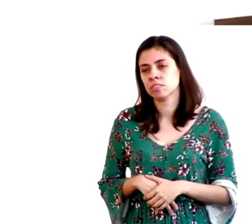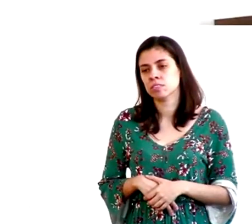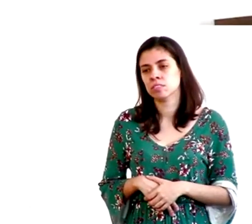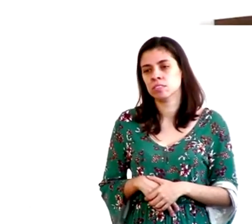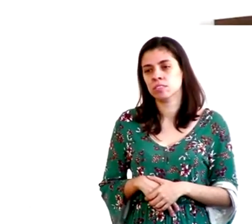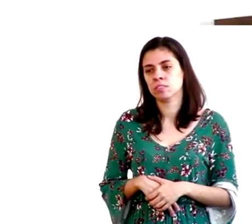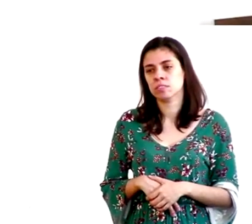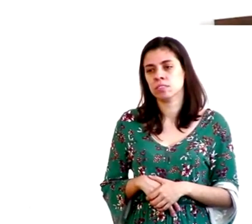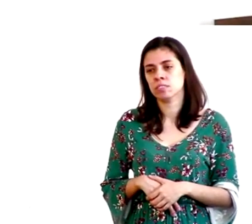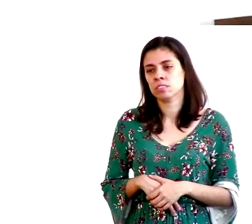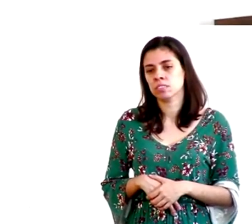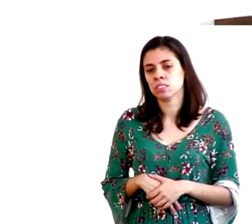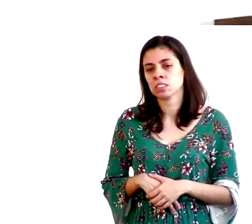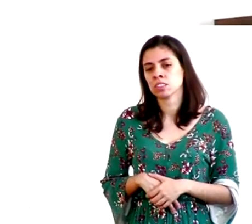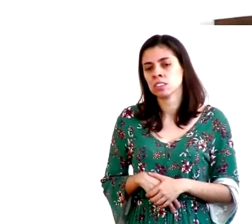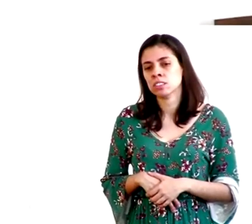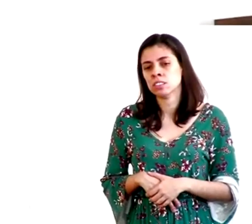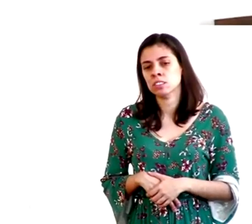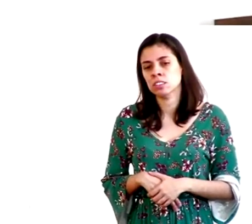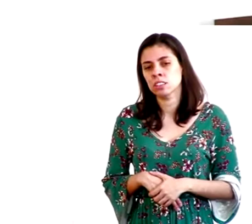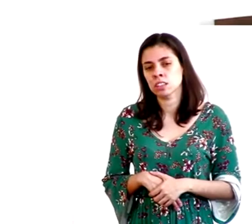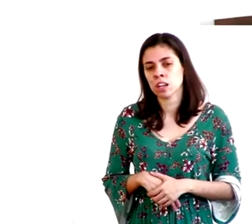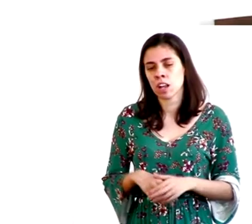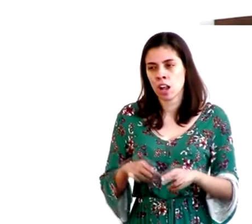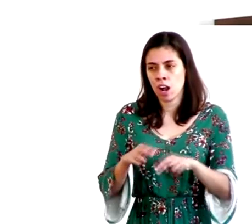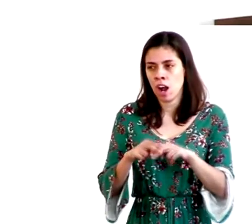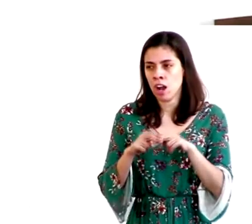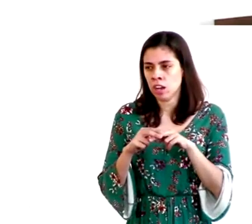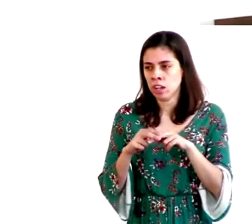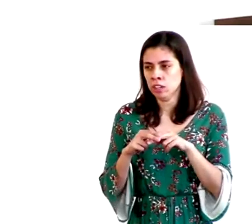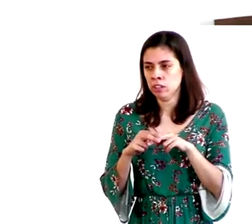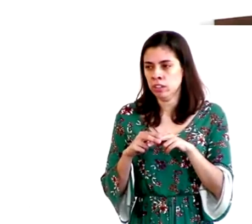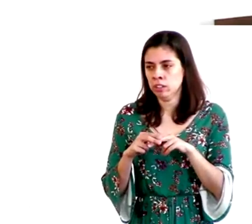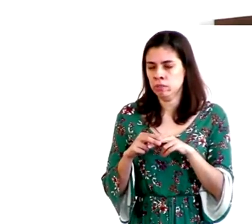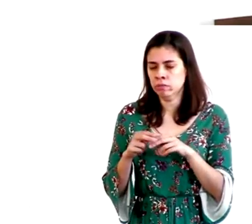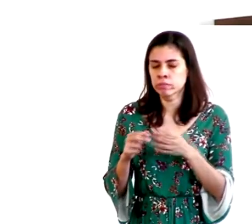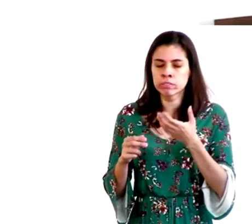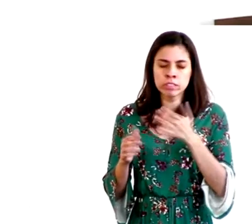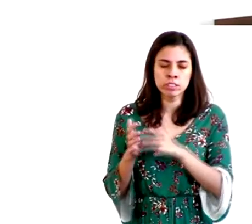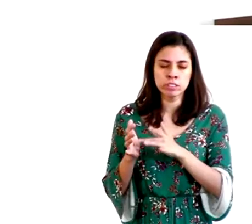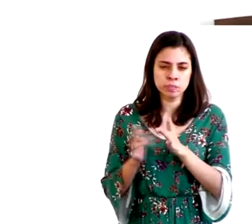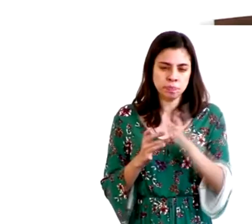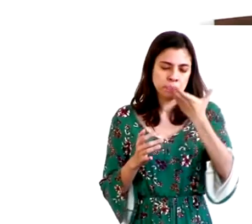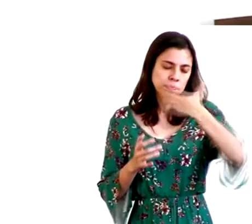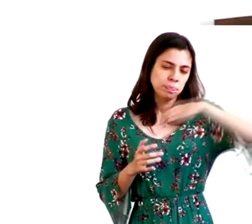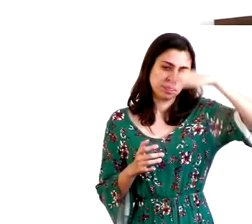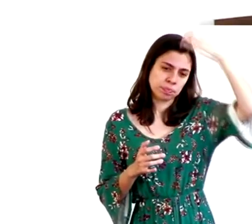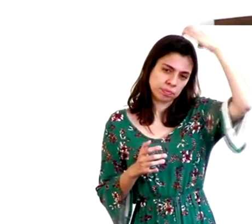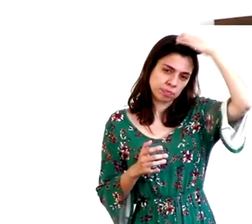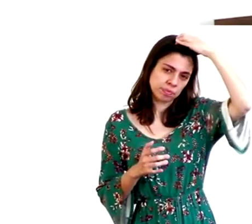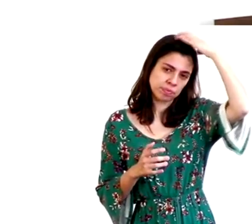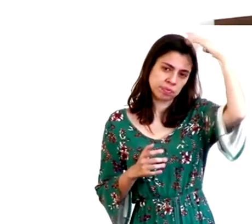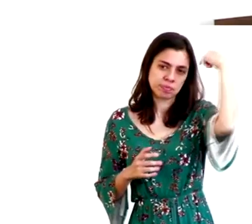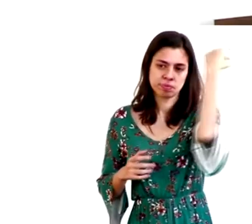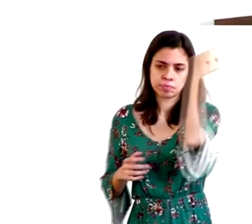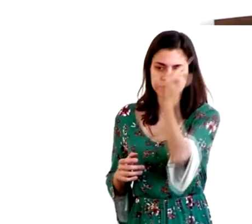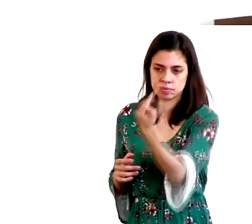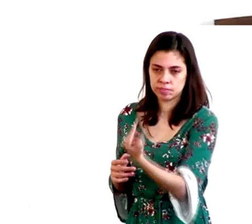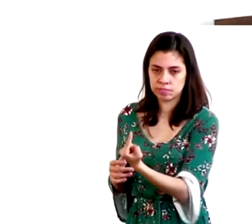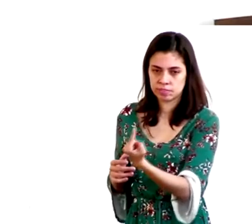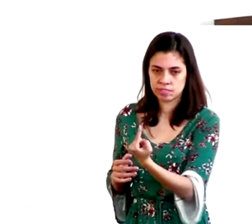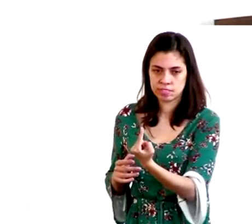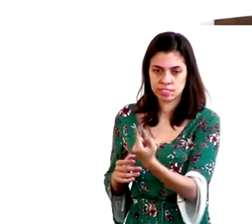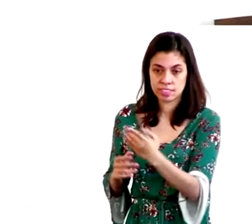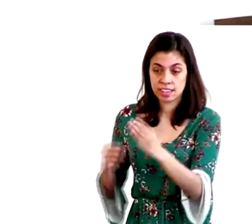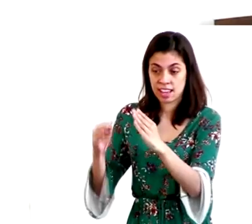fornecida pelo Senhor, pelo Rei que chegou, pelo Rei que